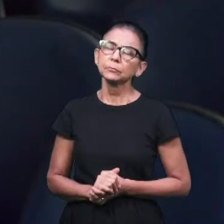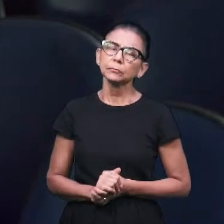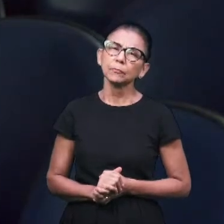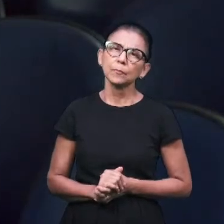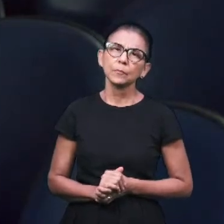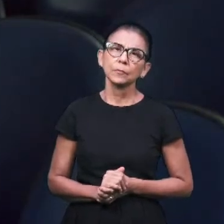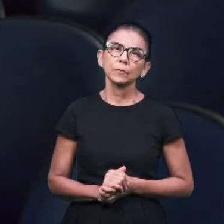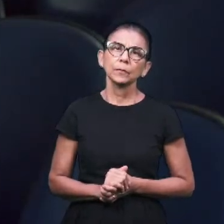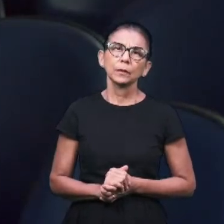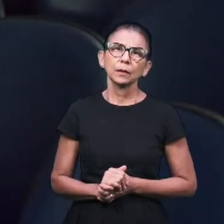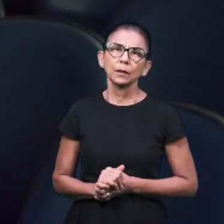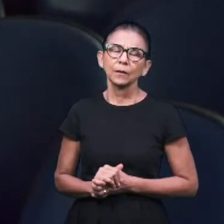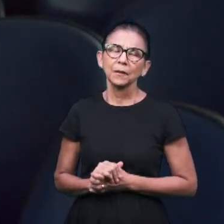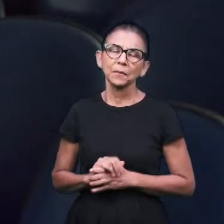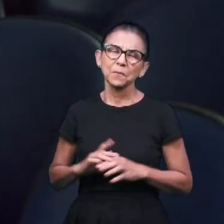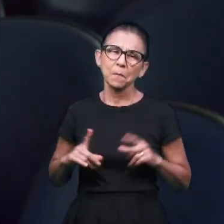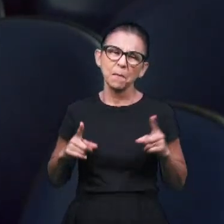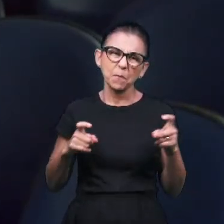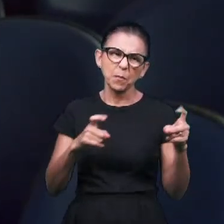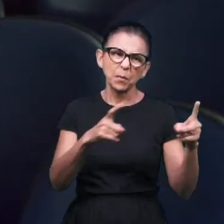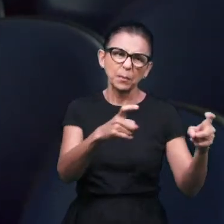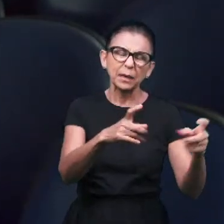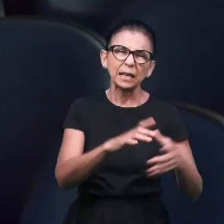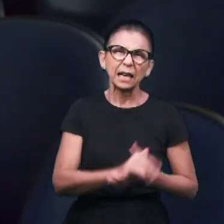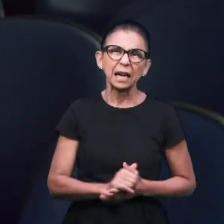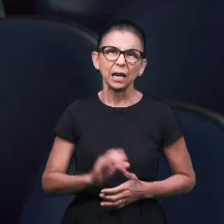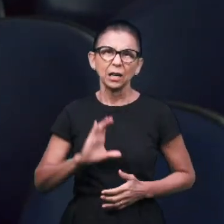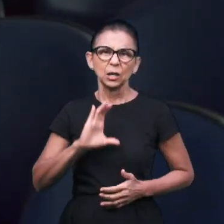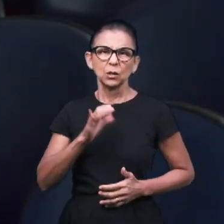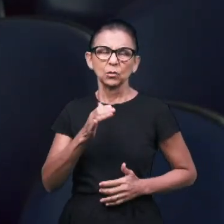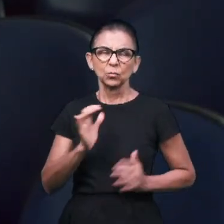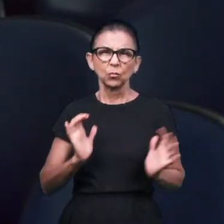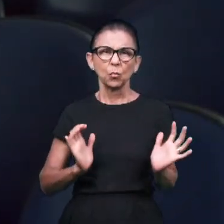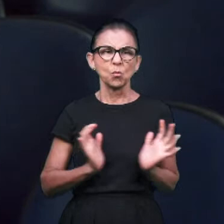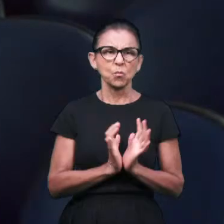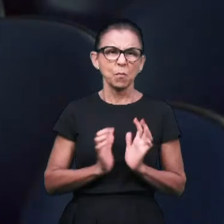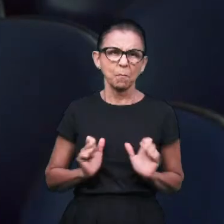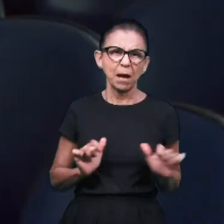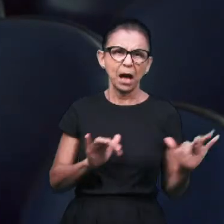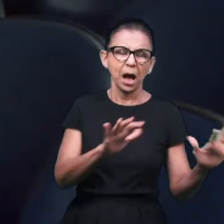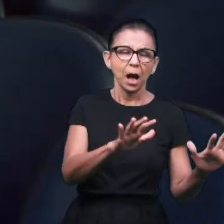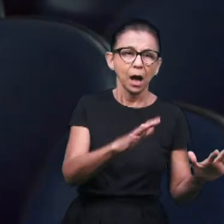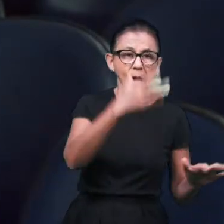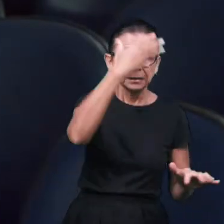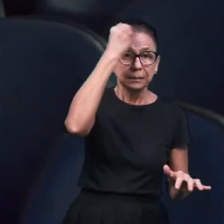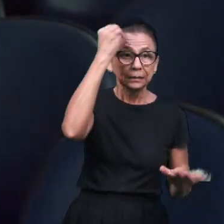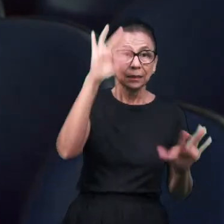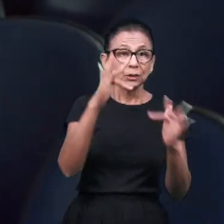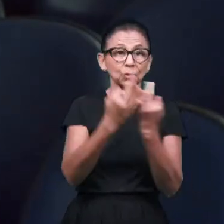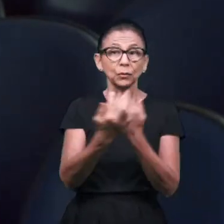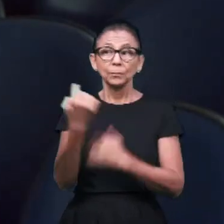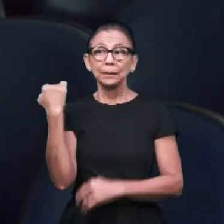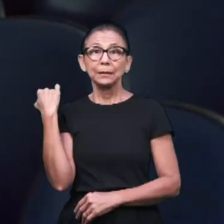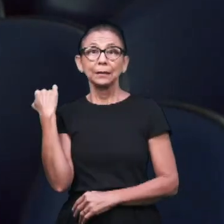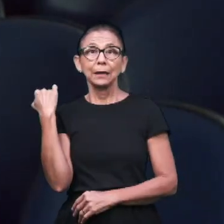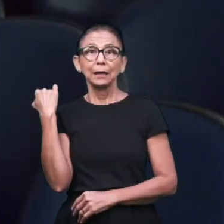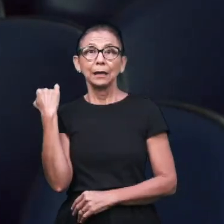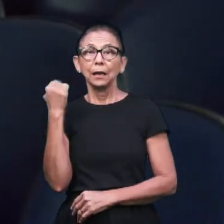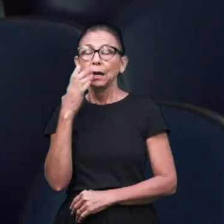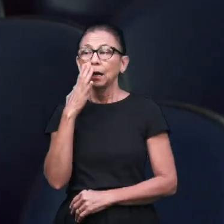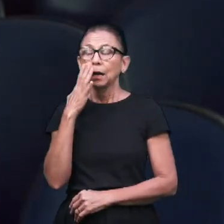valentes, esqueceu a família para trás, a esposa, o filho, ficou tudo lá. Quando ele voltou, os amalequitas tinham levado todas as